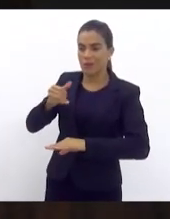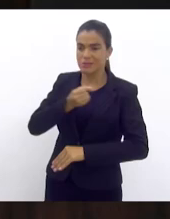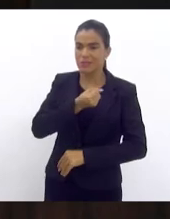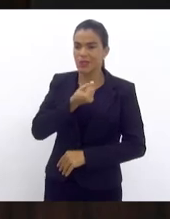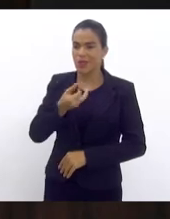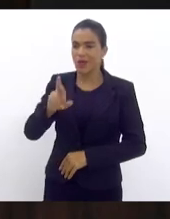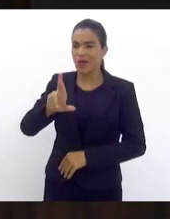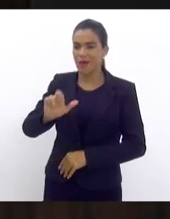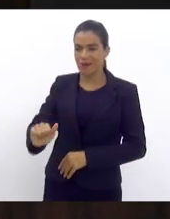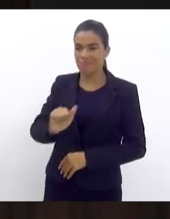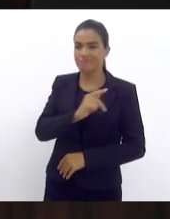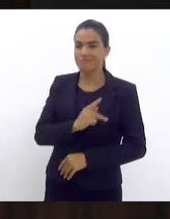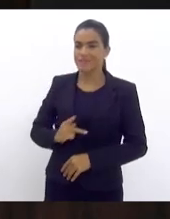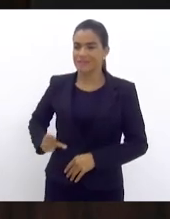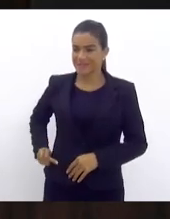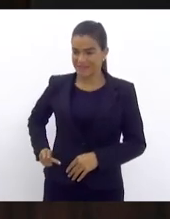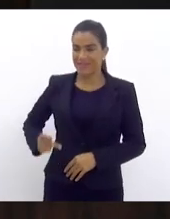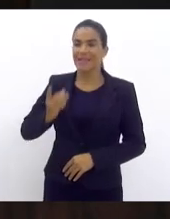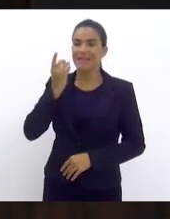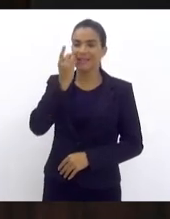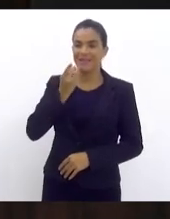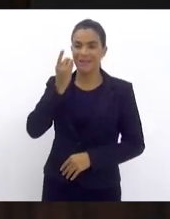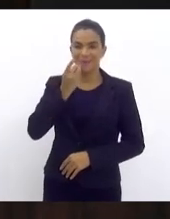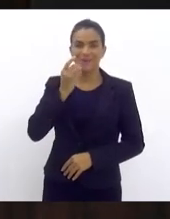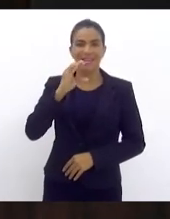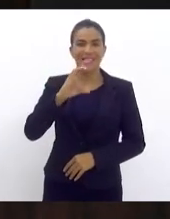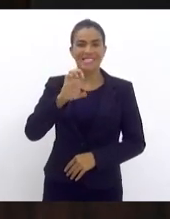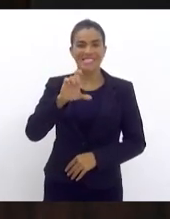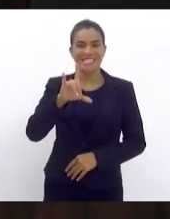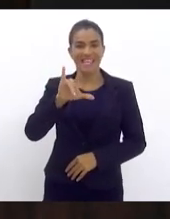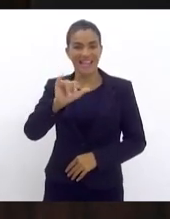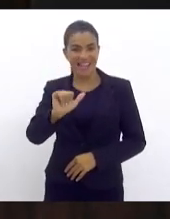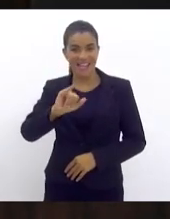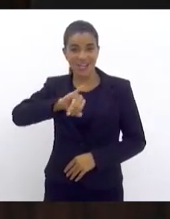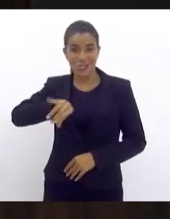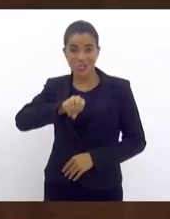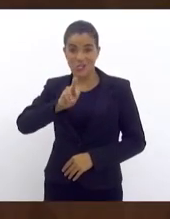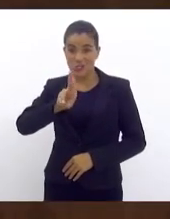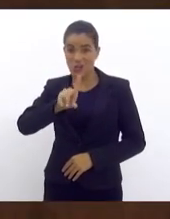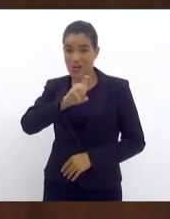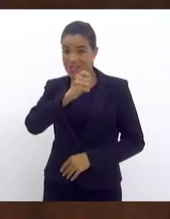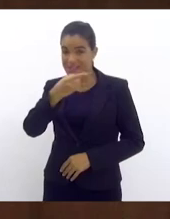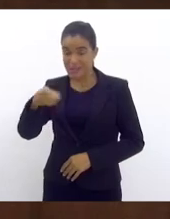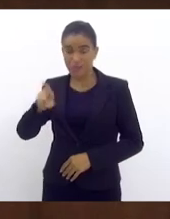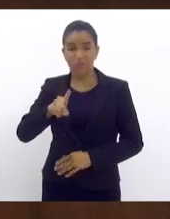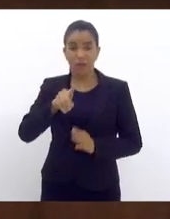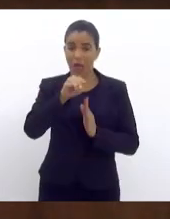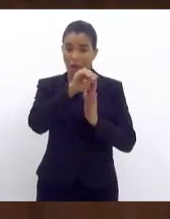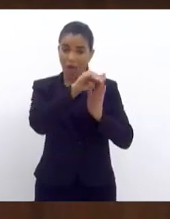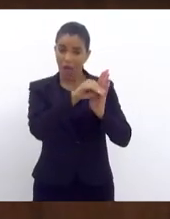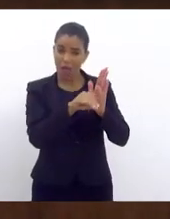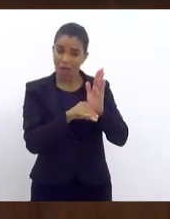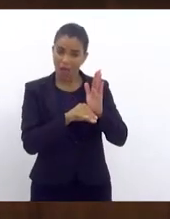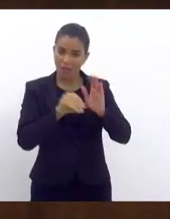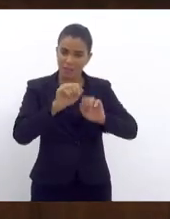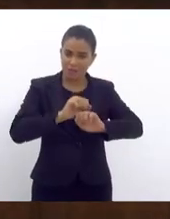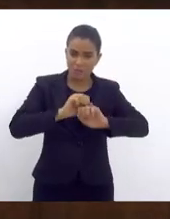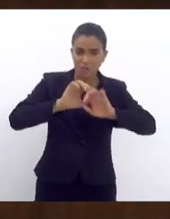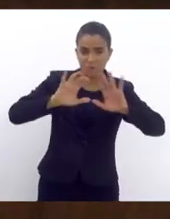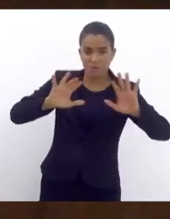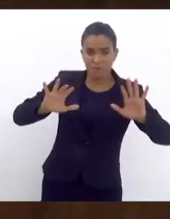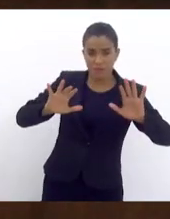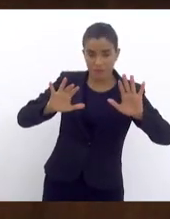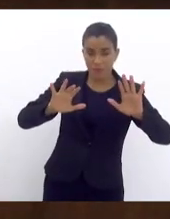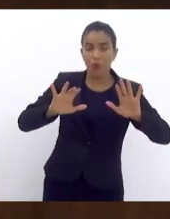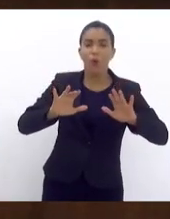presidente deputada Célia Jordão a ata reflete com exatidão